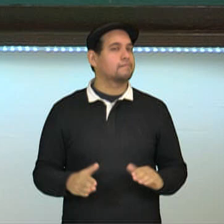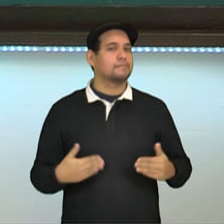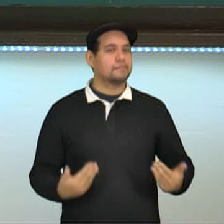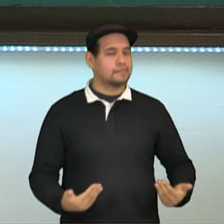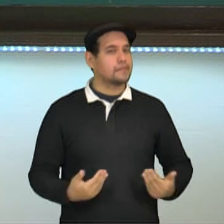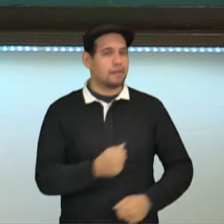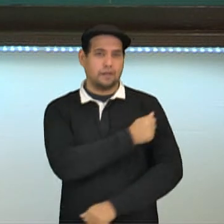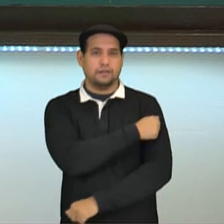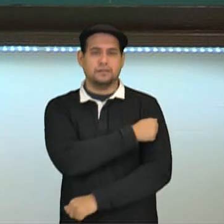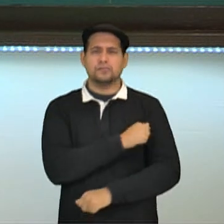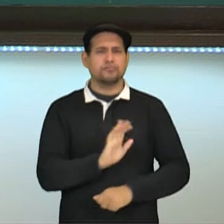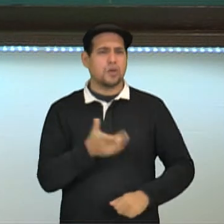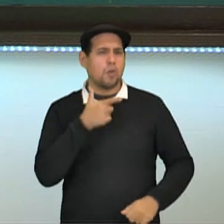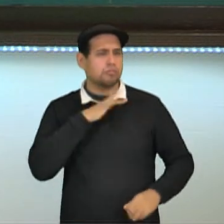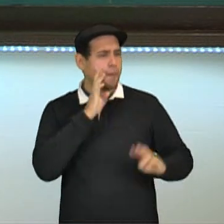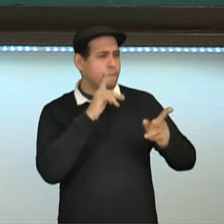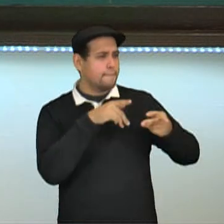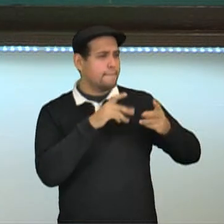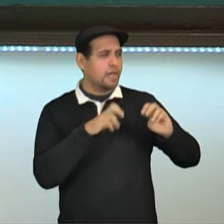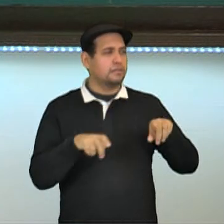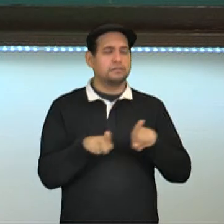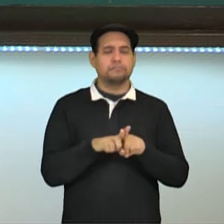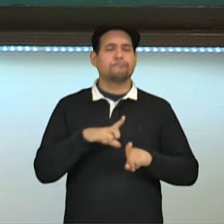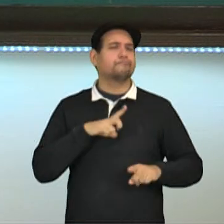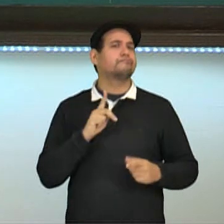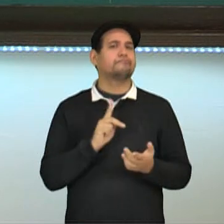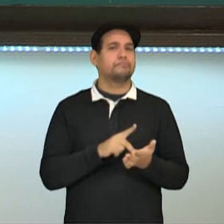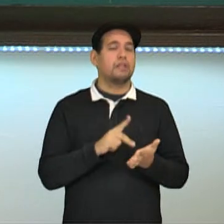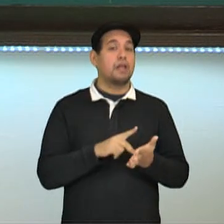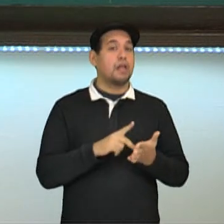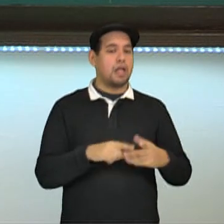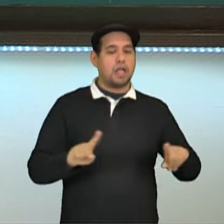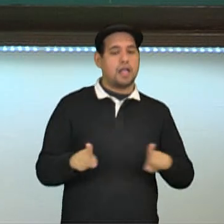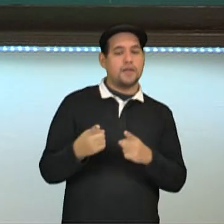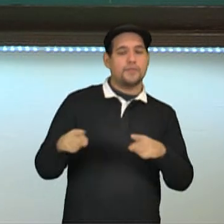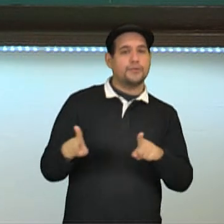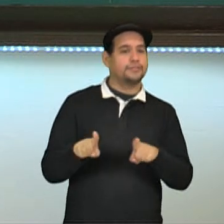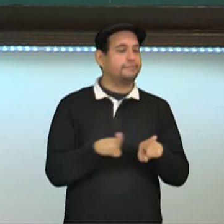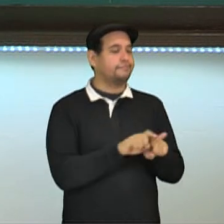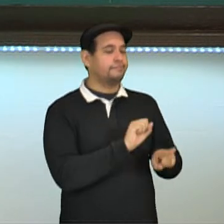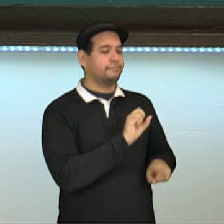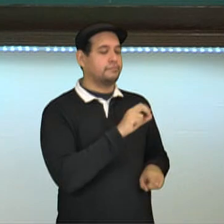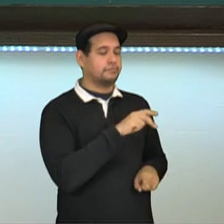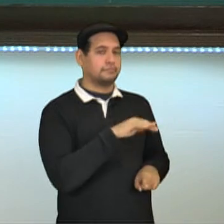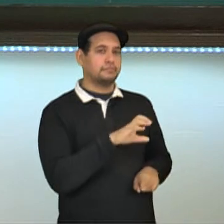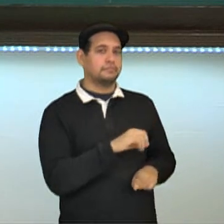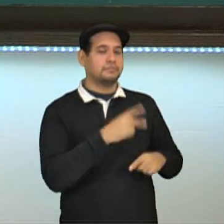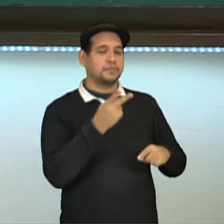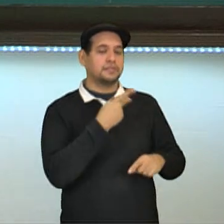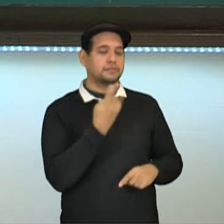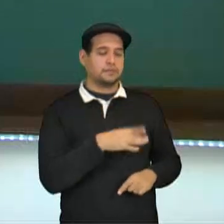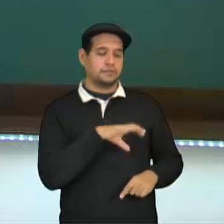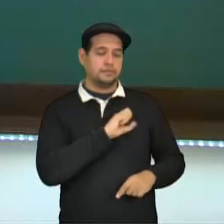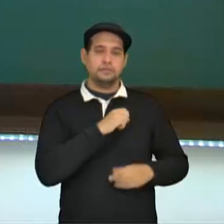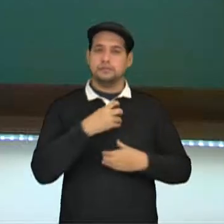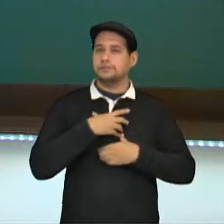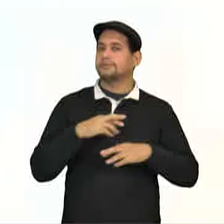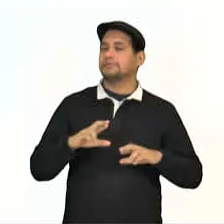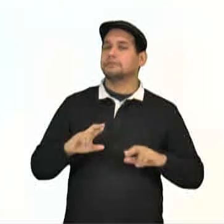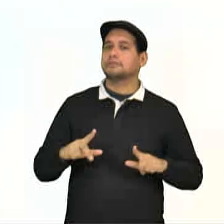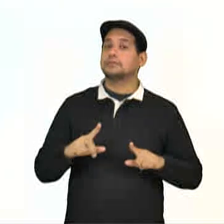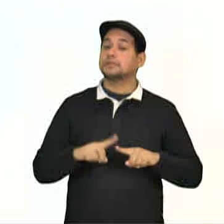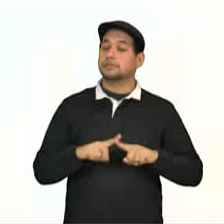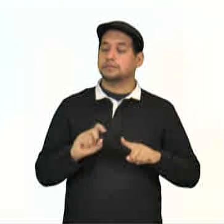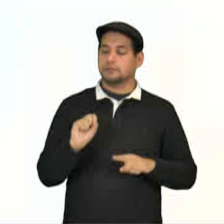Então, estudantes, conseguiram perceber aqui que realmente a letra da música e o soneto falam de amor de uma forma diferente?